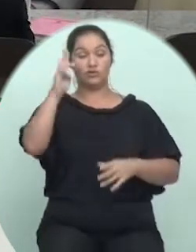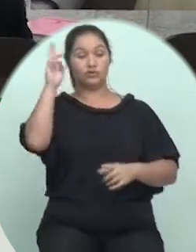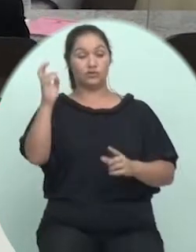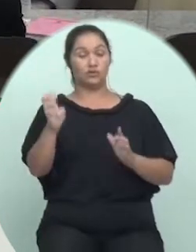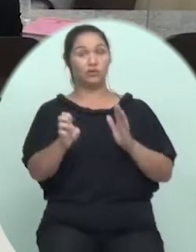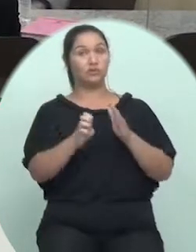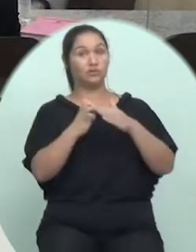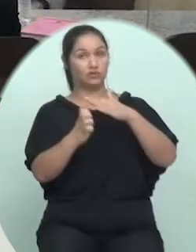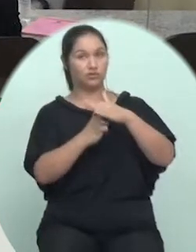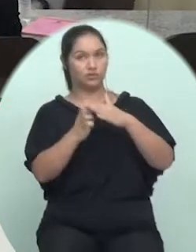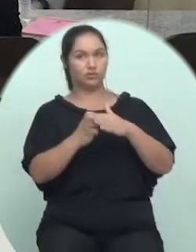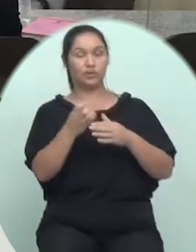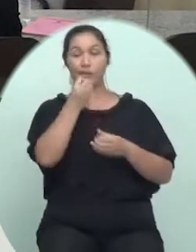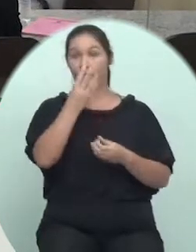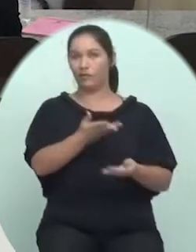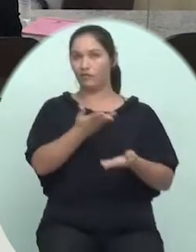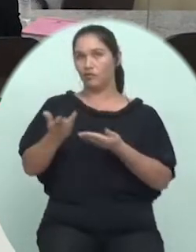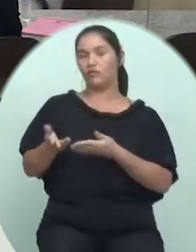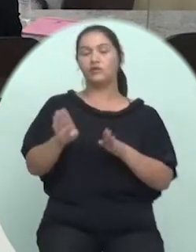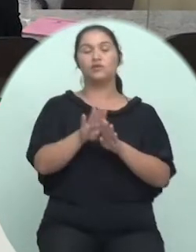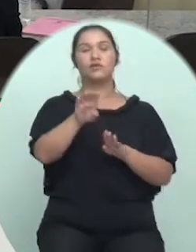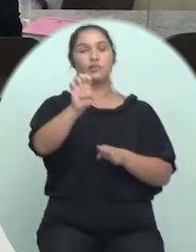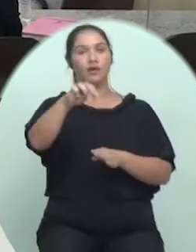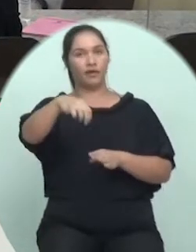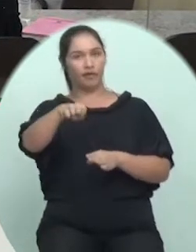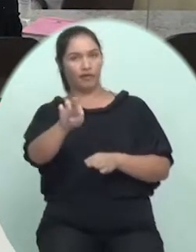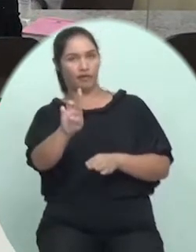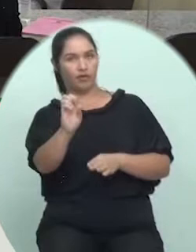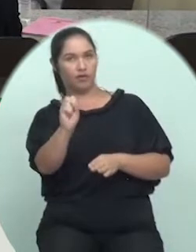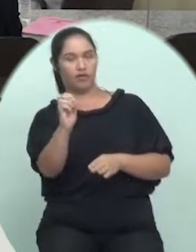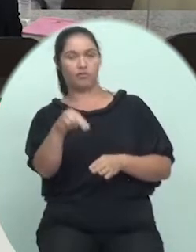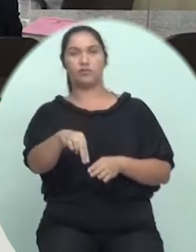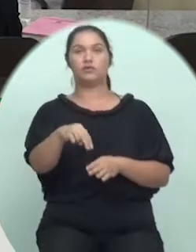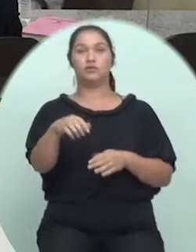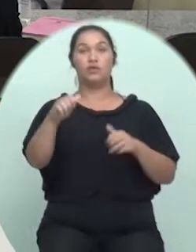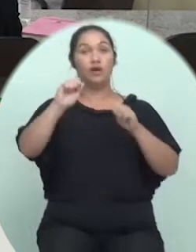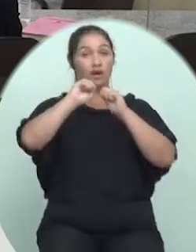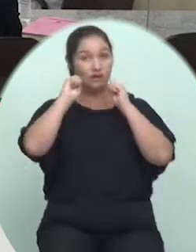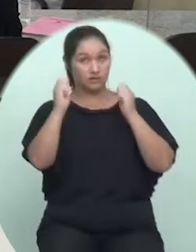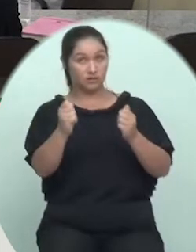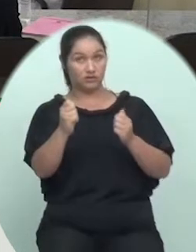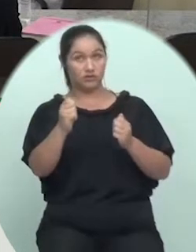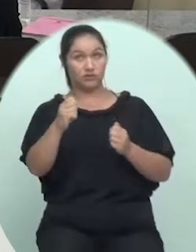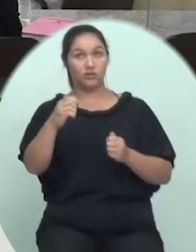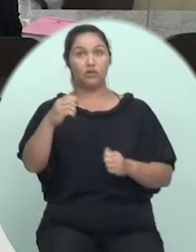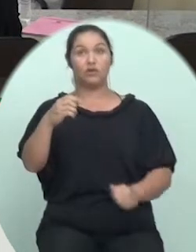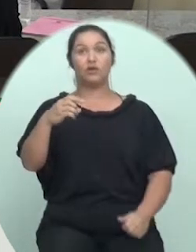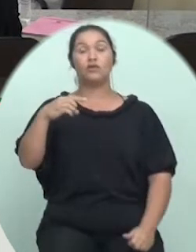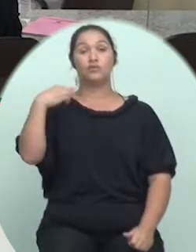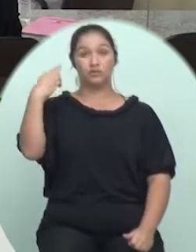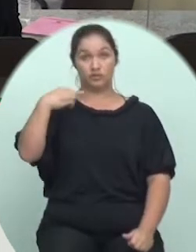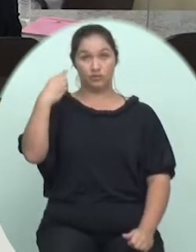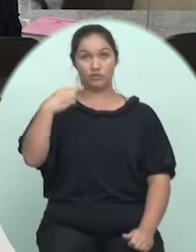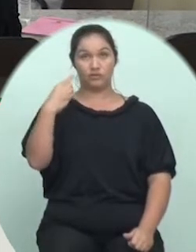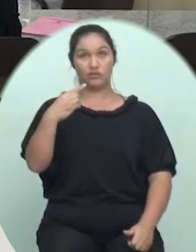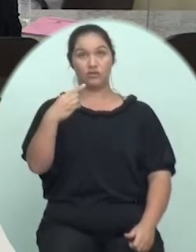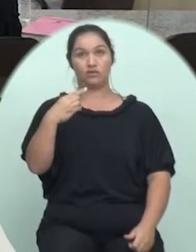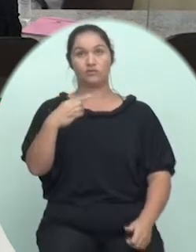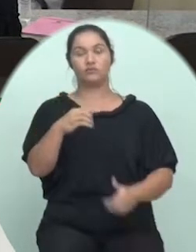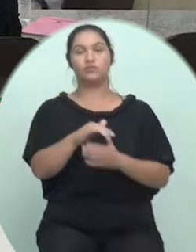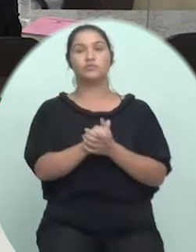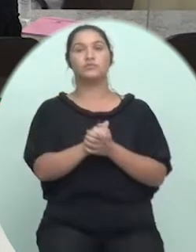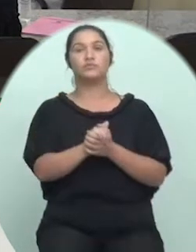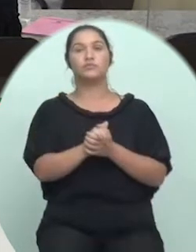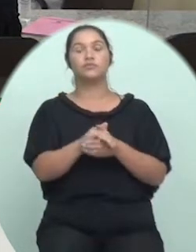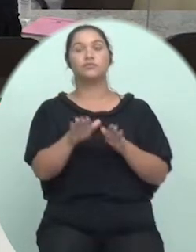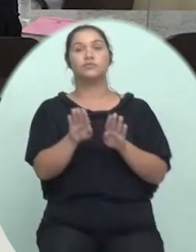Emerson Teixeira, assessor parlamentar do deputado Hélio Costa. China, meu colega, lá de Sara, assessor parlamentar